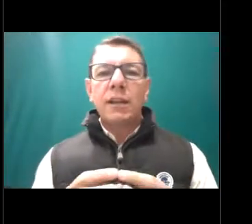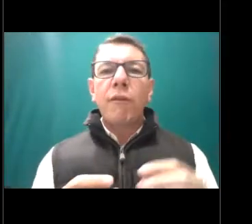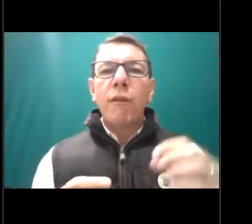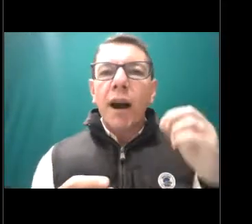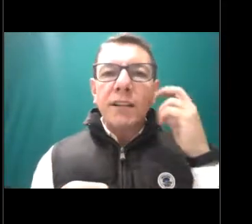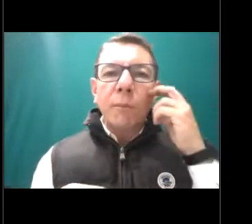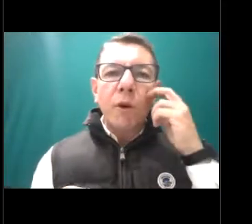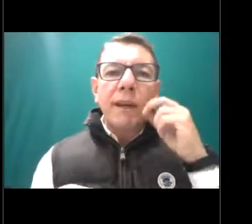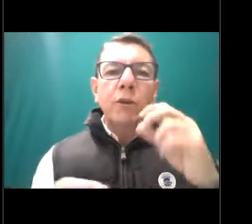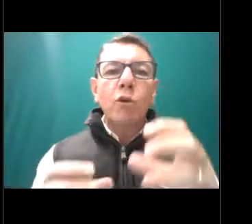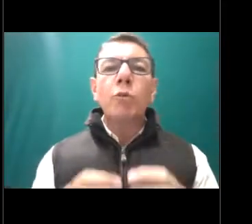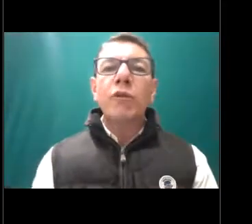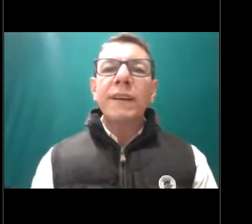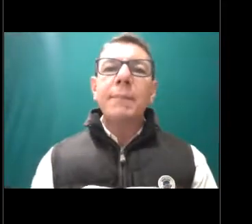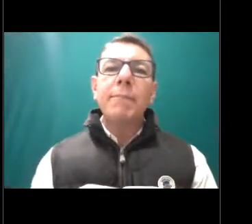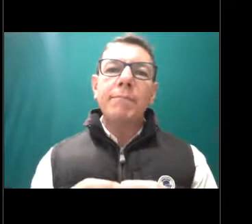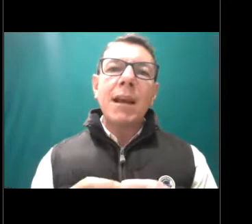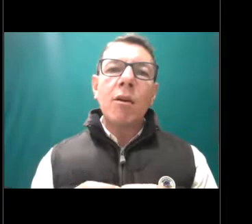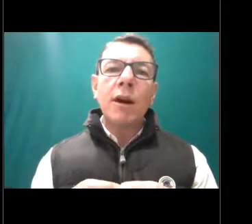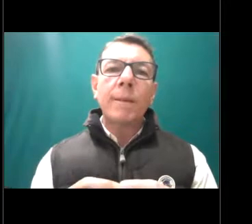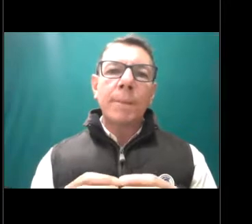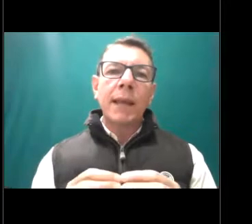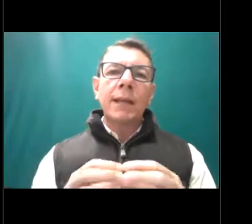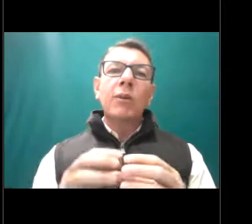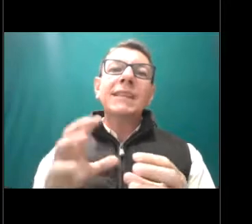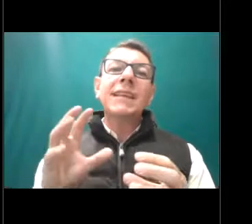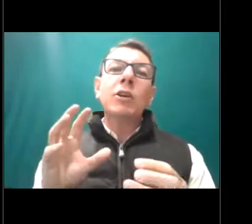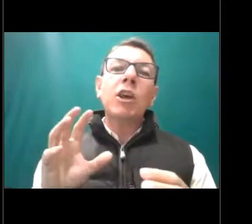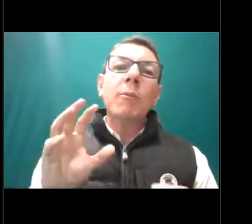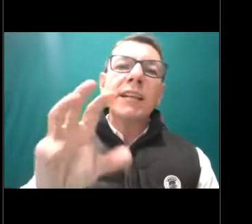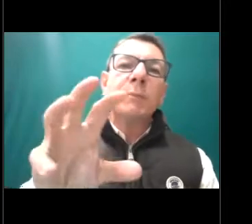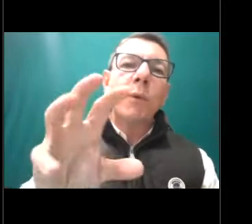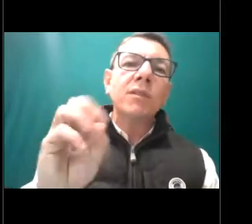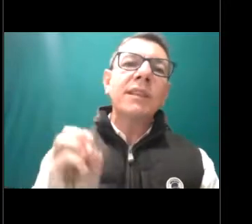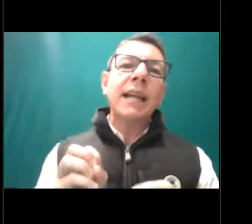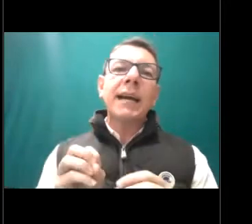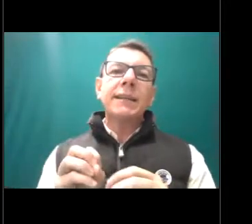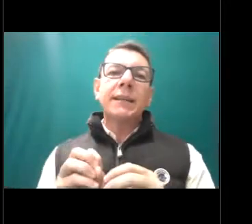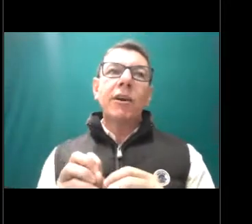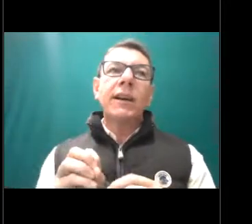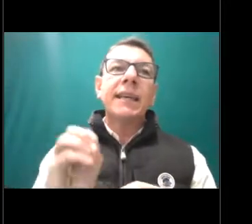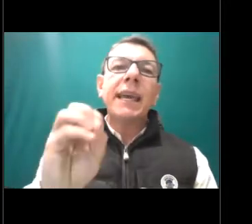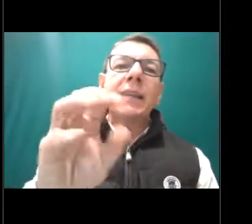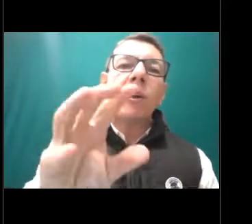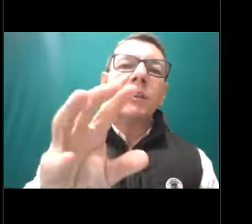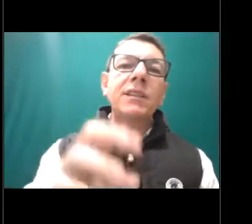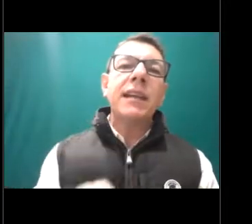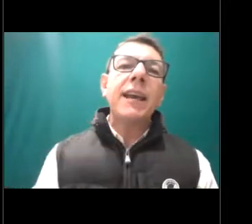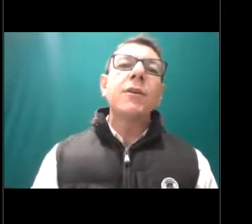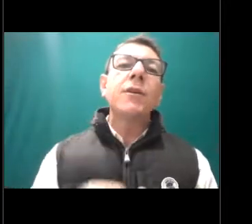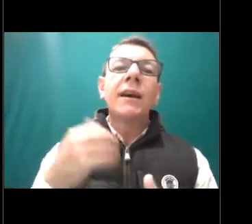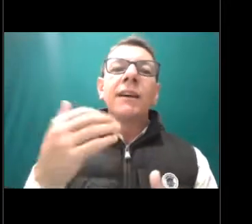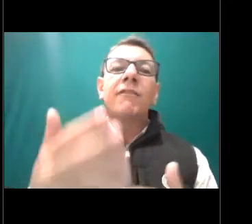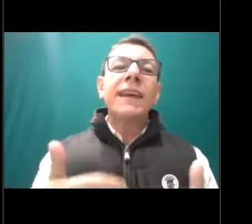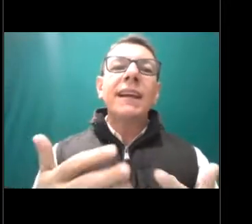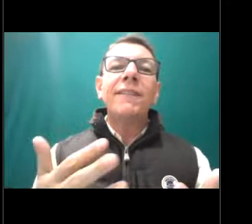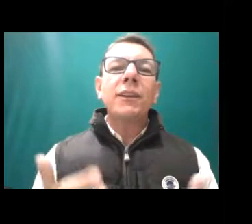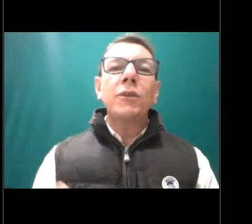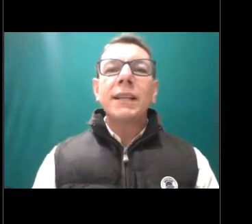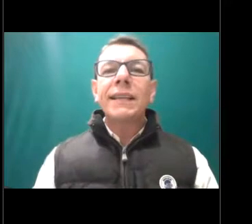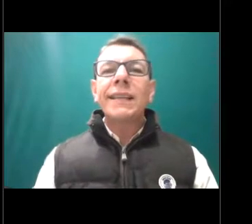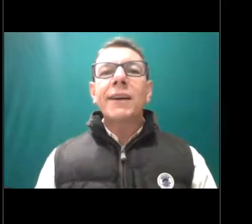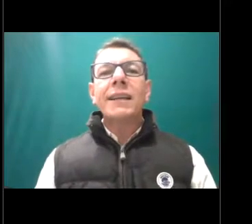quilos de forragem por metro cúbico vai ser menor. Então, quer dizer que eu tenho mais porosidade. E a hora que entra oxigênio,